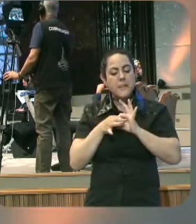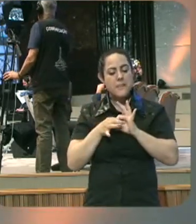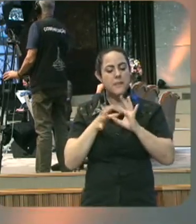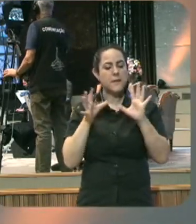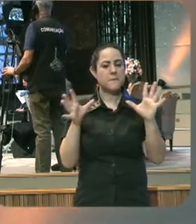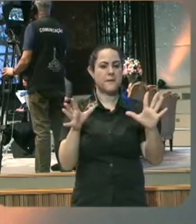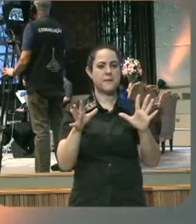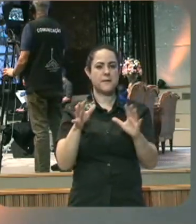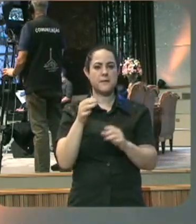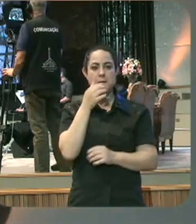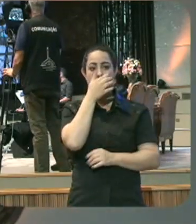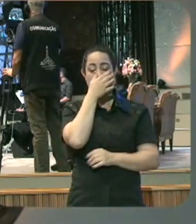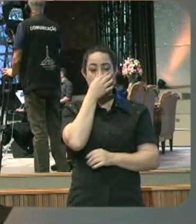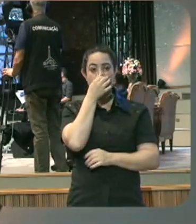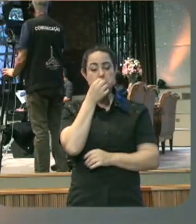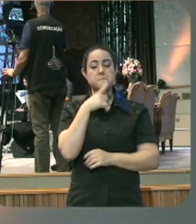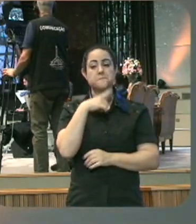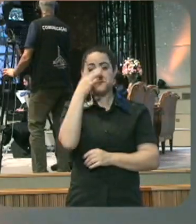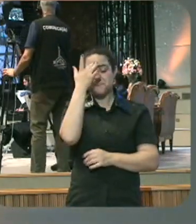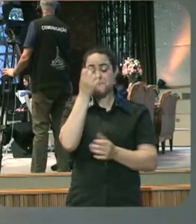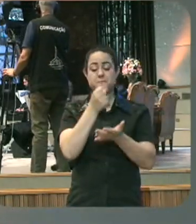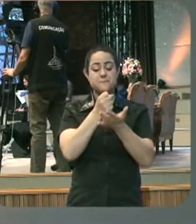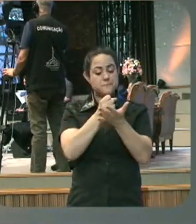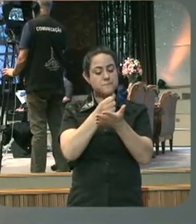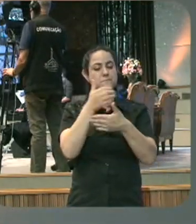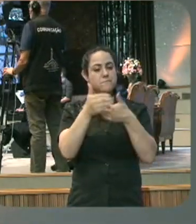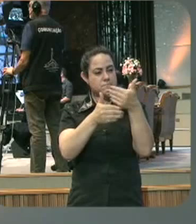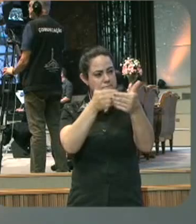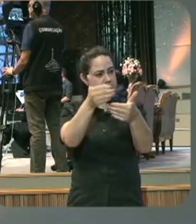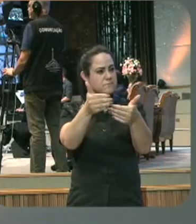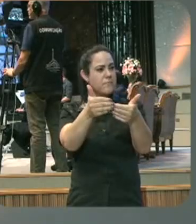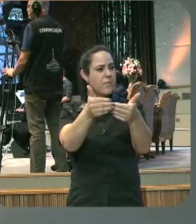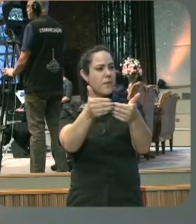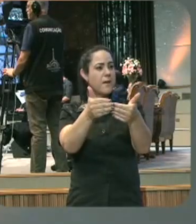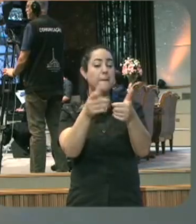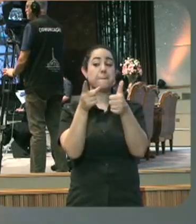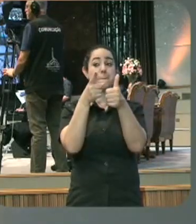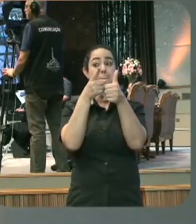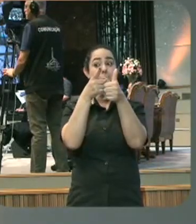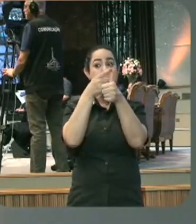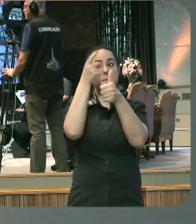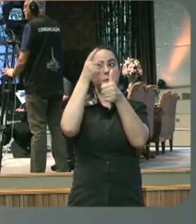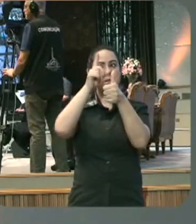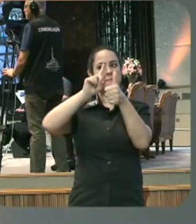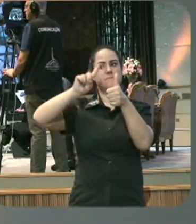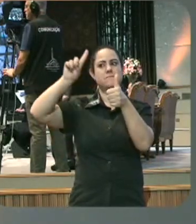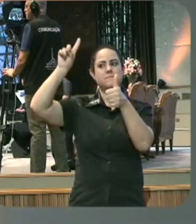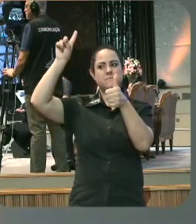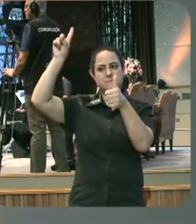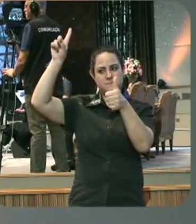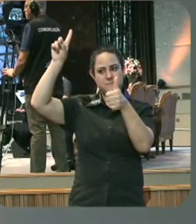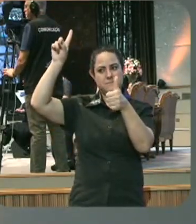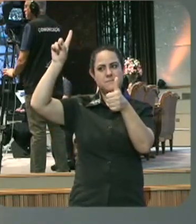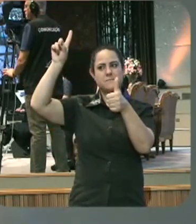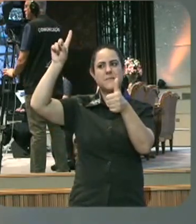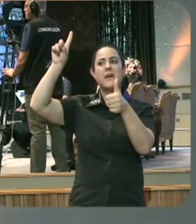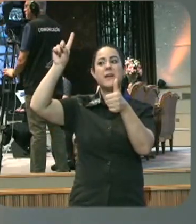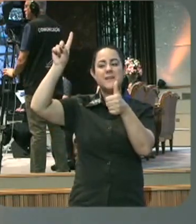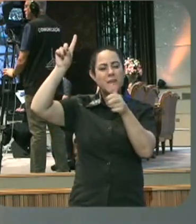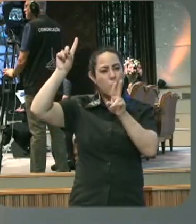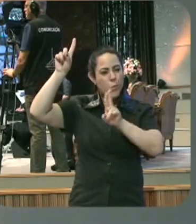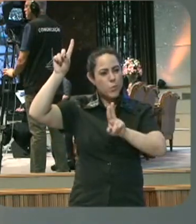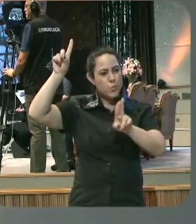libertação, então tem alguém que vai te ajudar no processo, tá? Primeiro Deus, mas Deus vai usar,